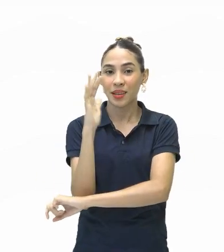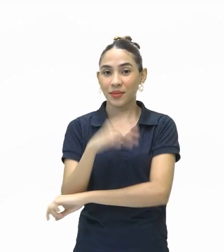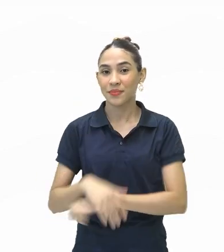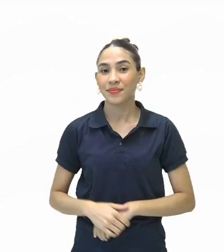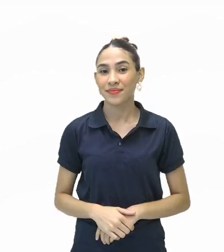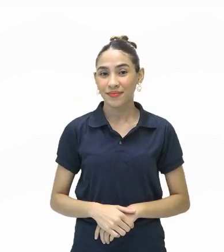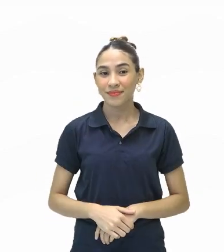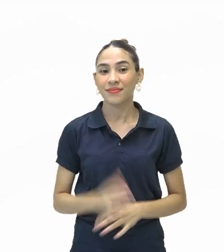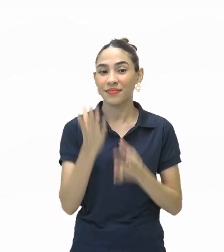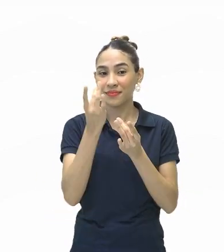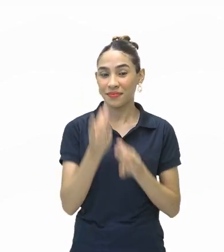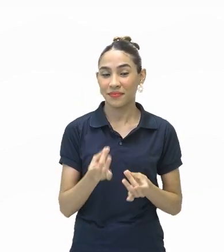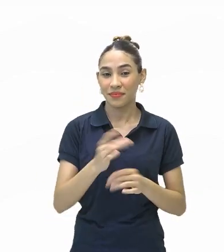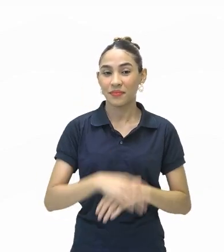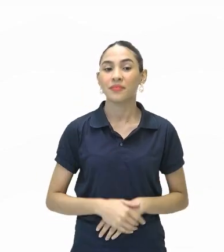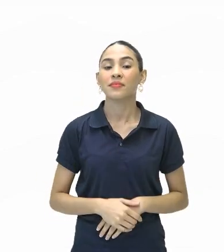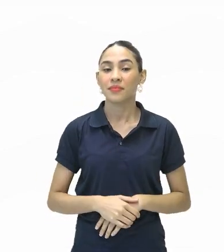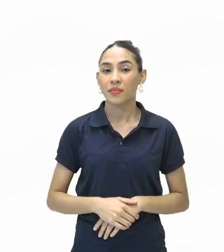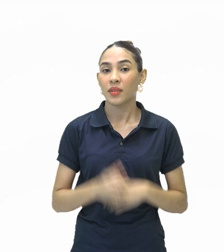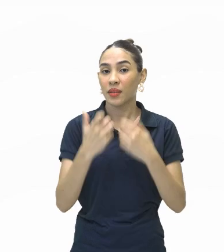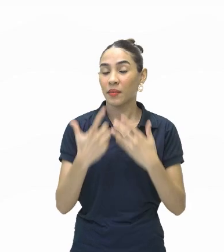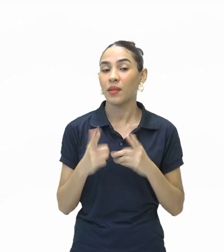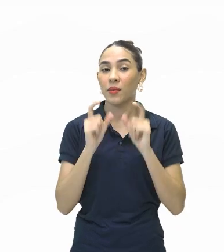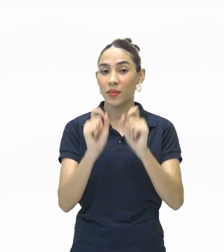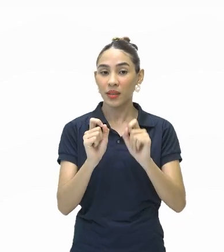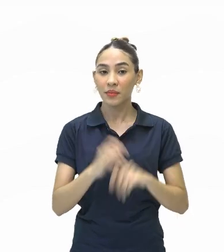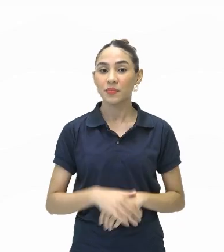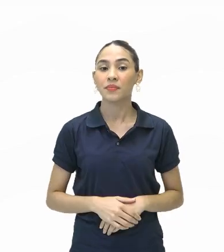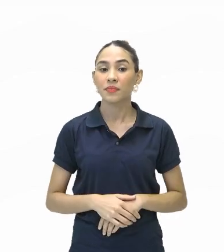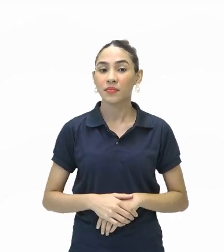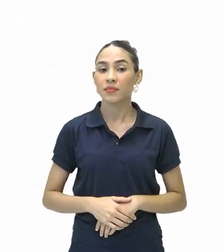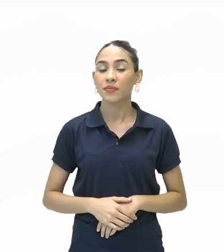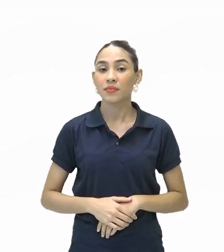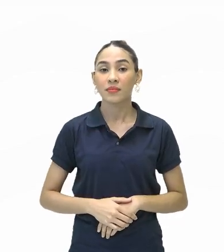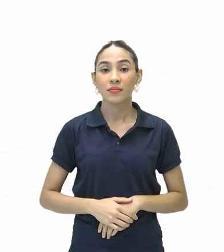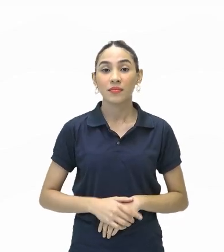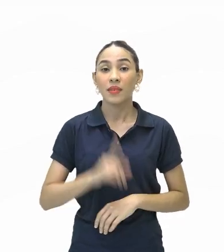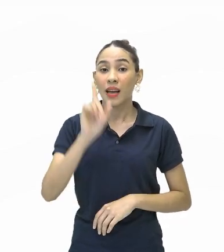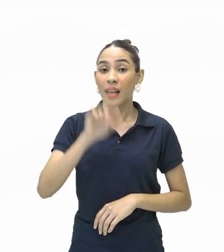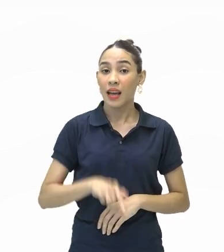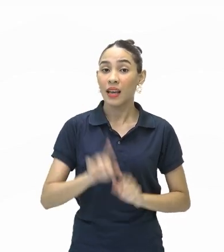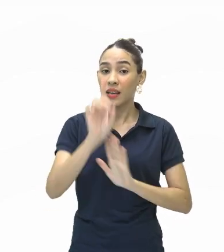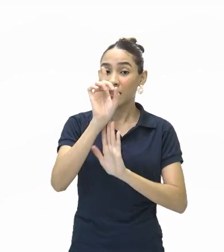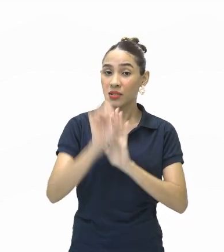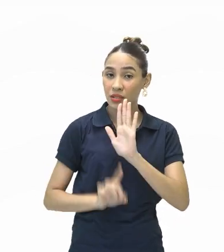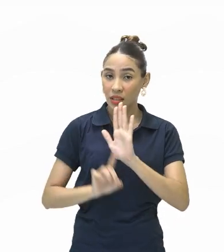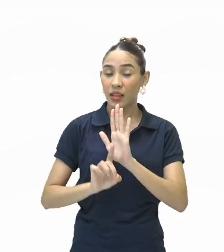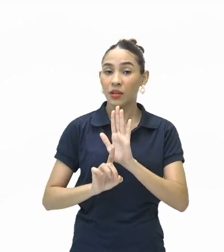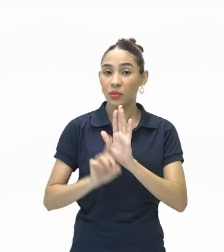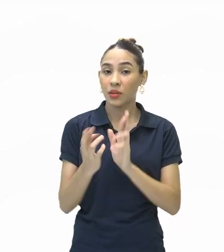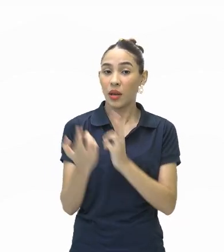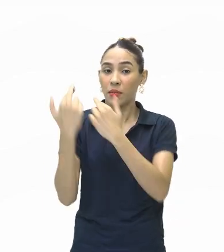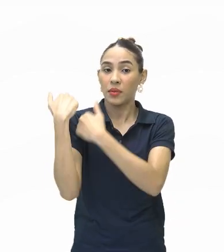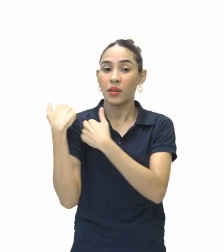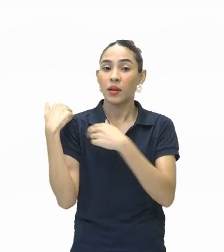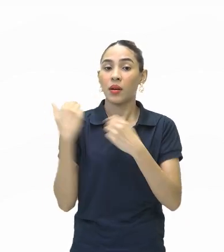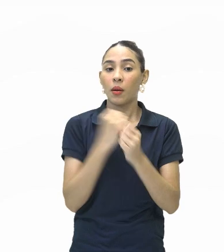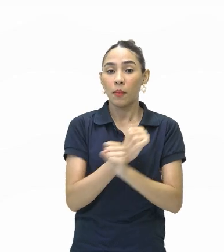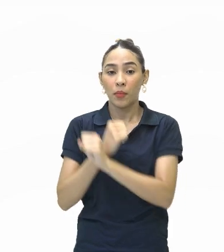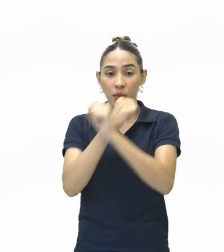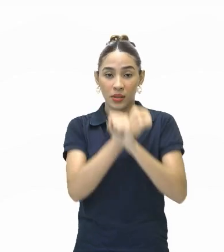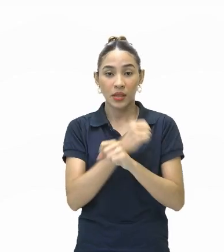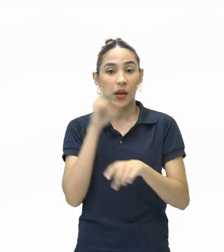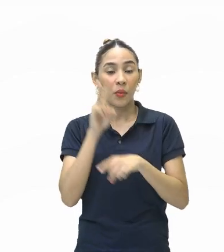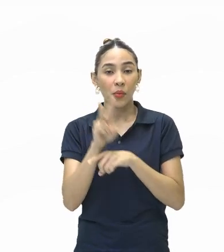socioambiental. No detalhamento, nós vamos conversar sobre é dever de proteger, preservar